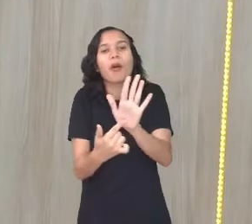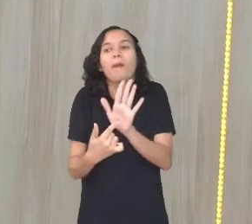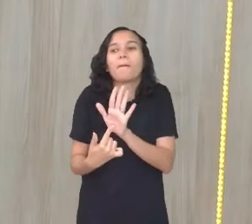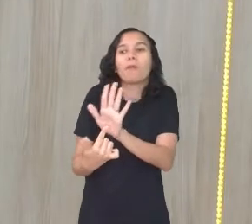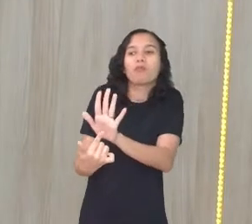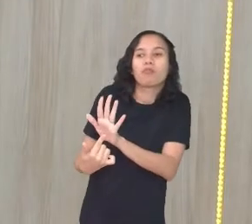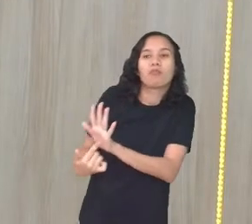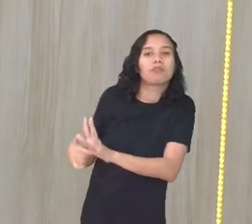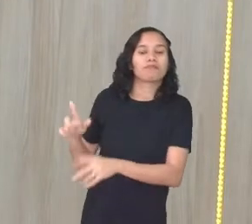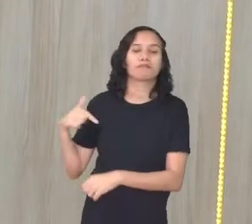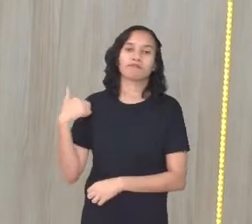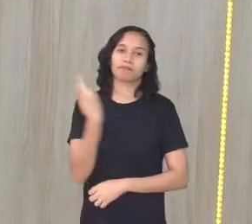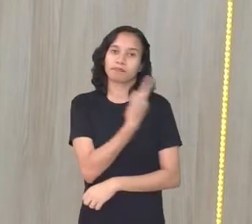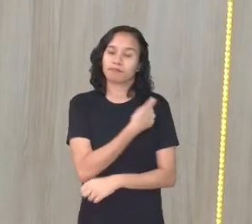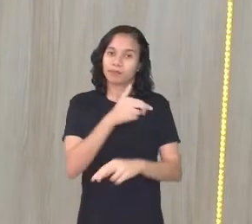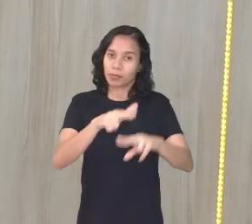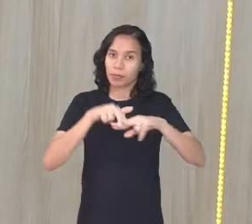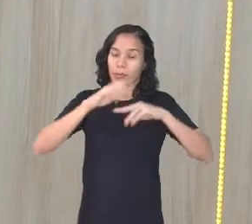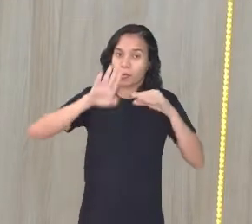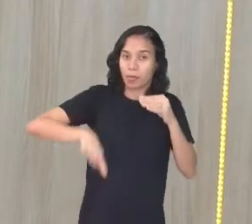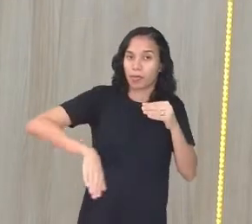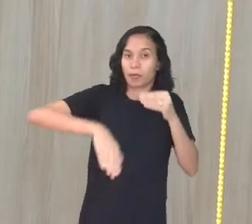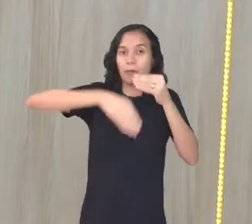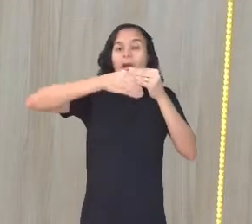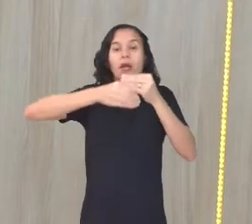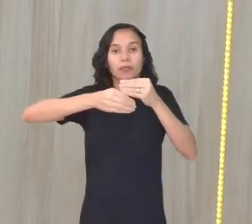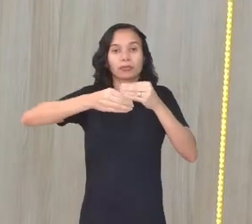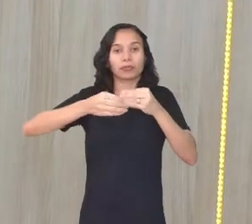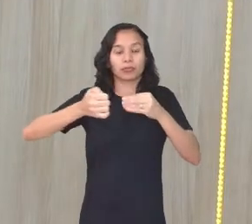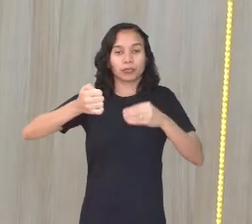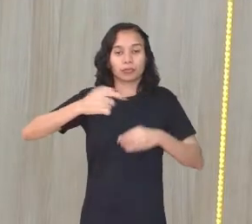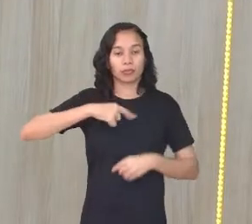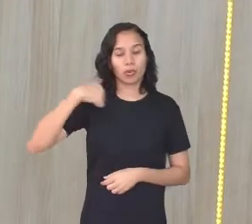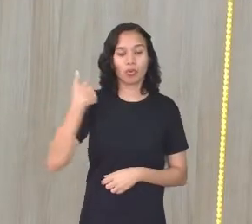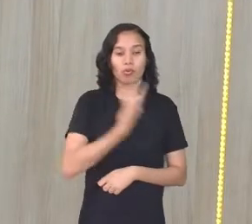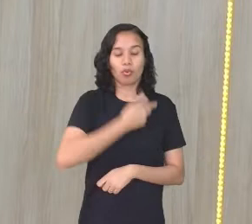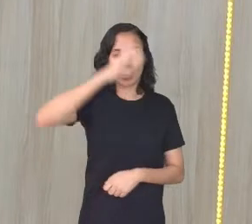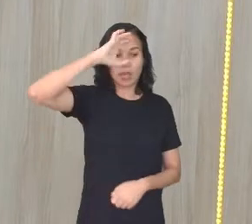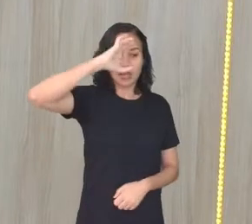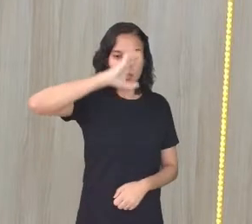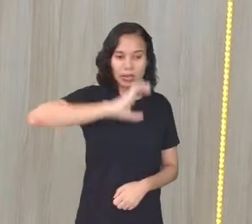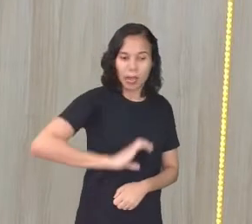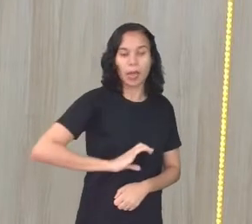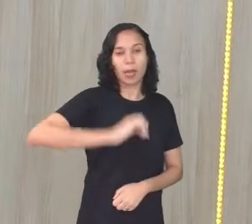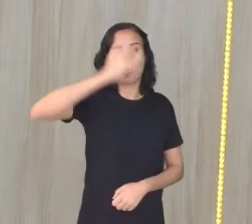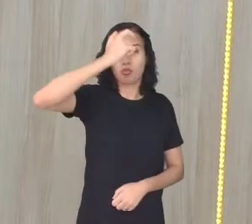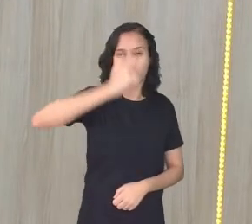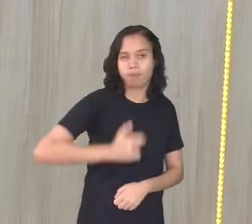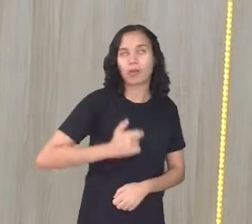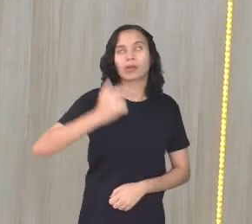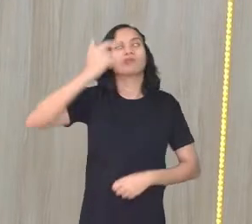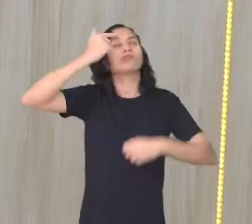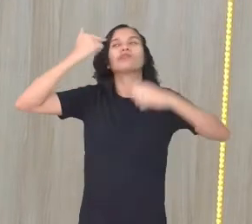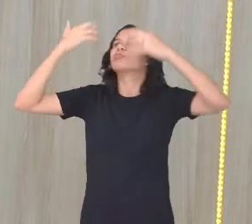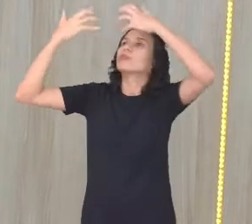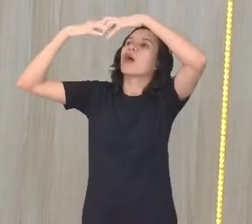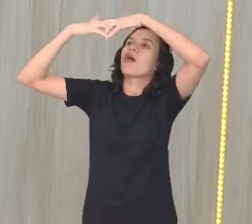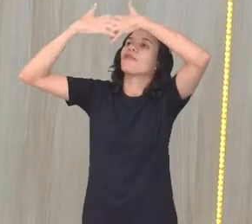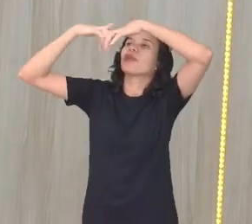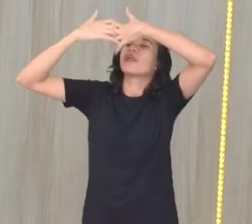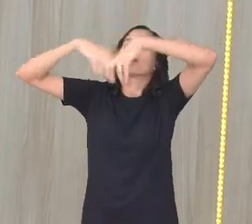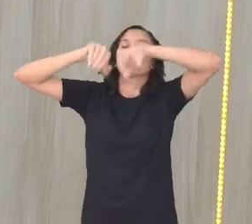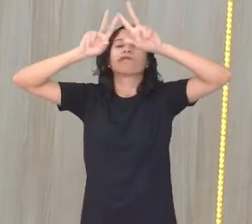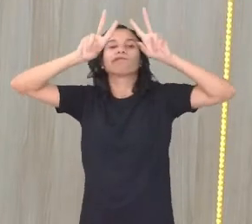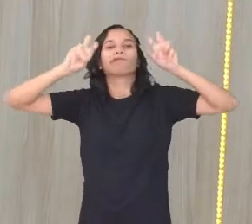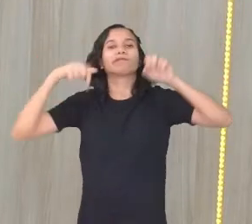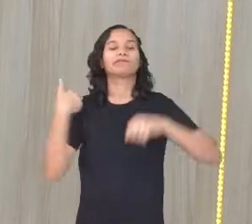gente. E além de ser cidadão, né, ser cidadã e refletir criticamente sobre o que